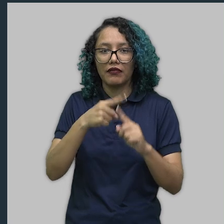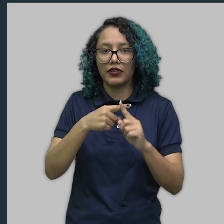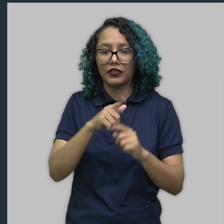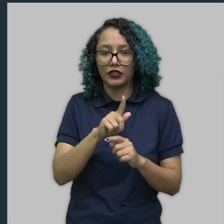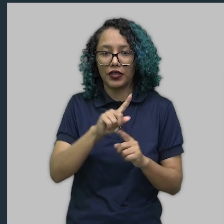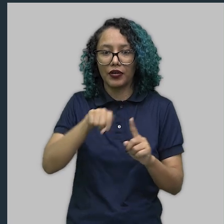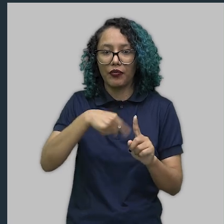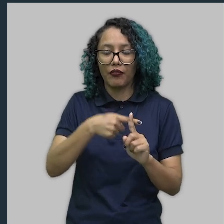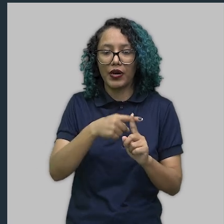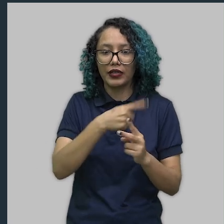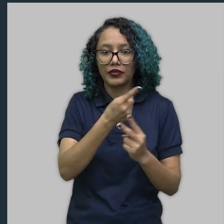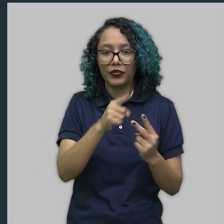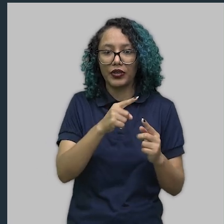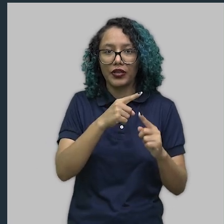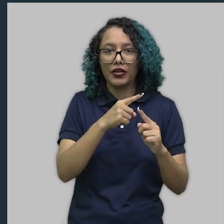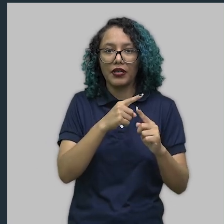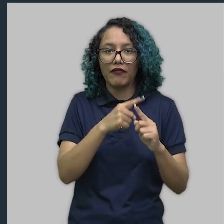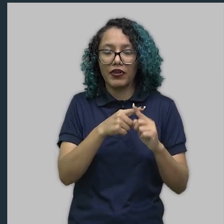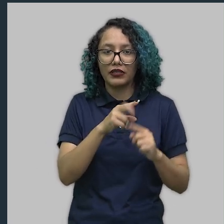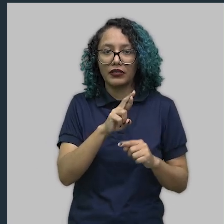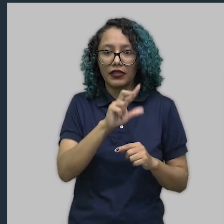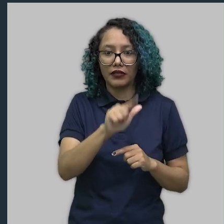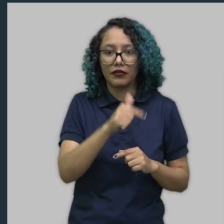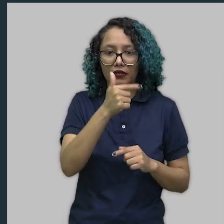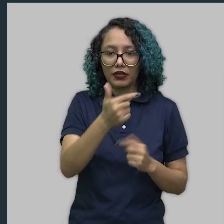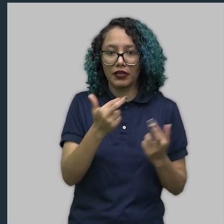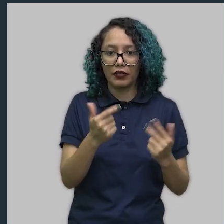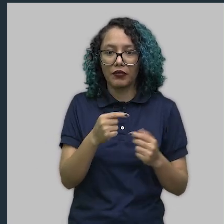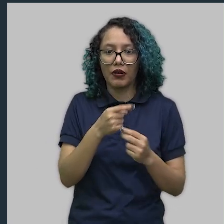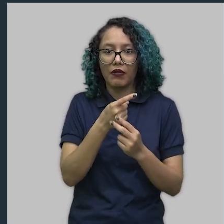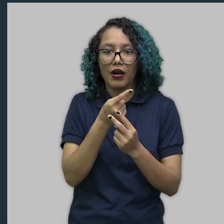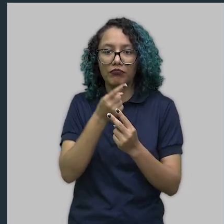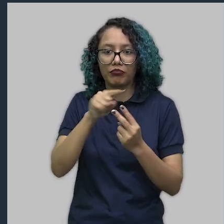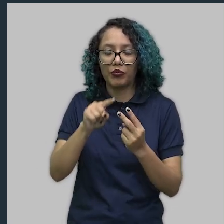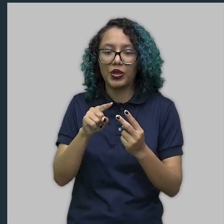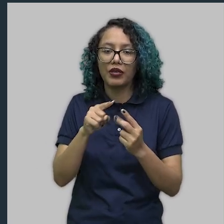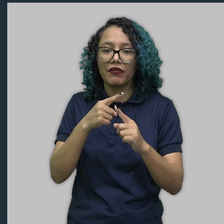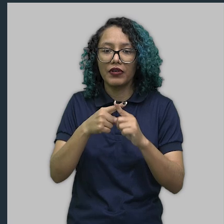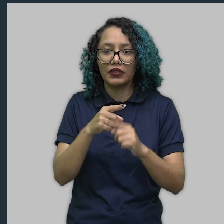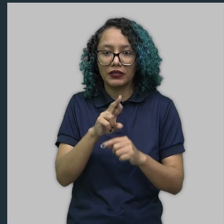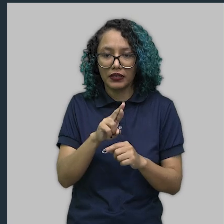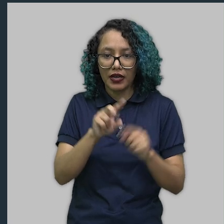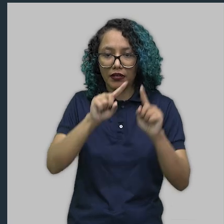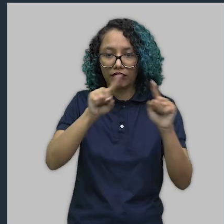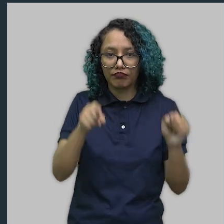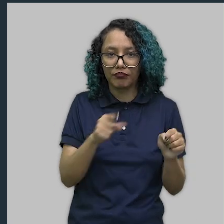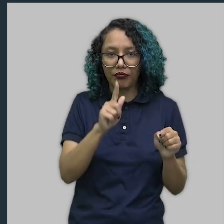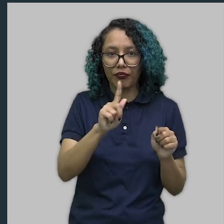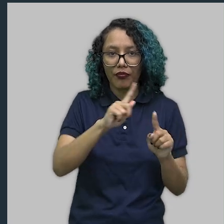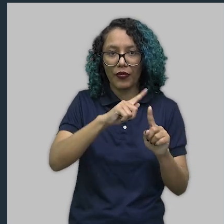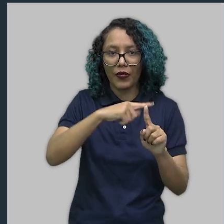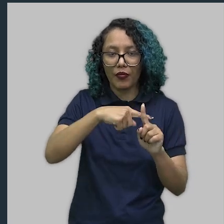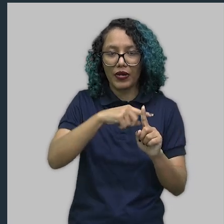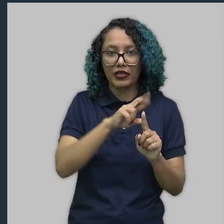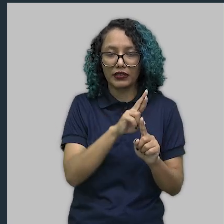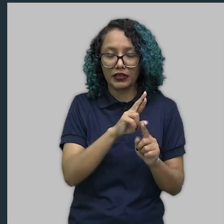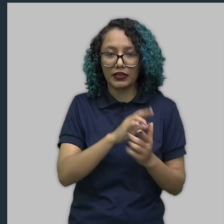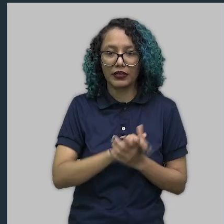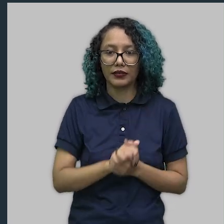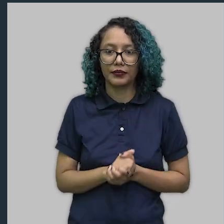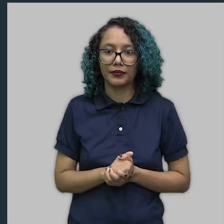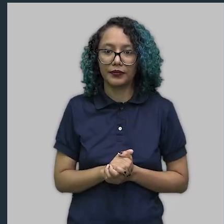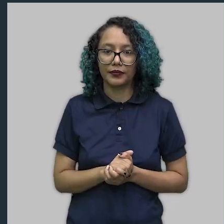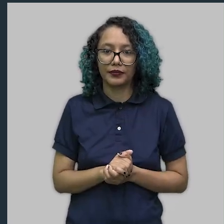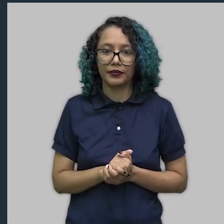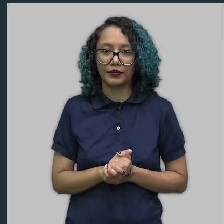geratriz mais π vezes raio ao quadrado, que é igual a π multiplicado por raio, que multiplica a geratriz mais